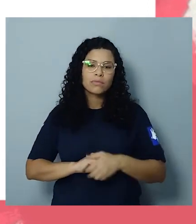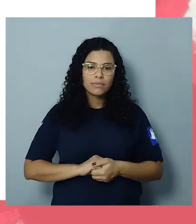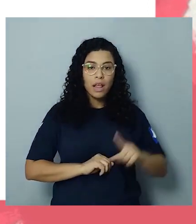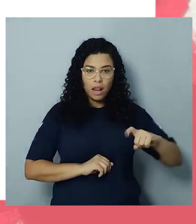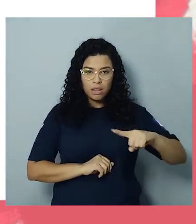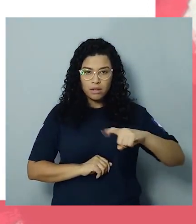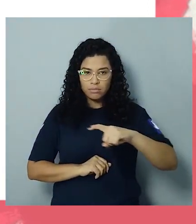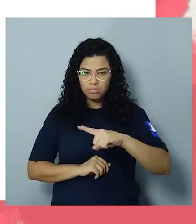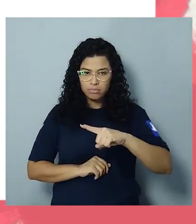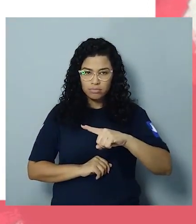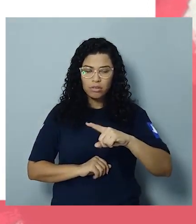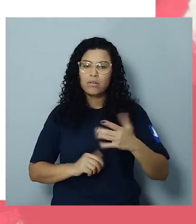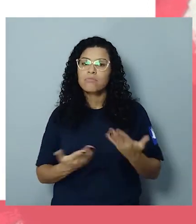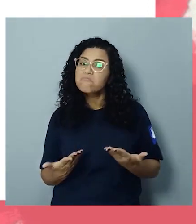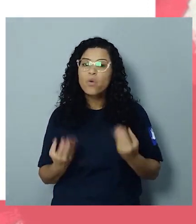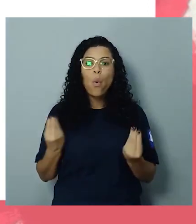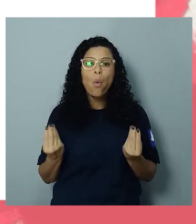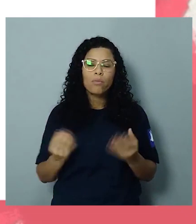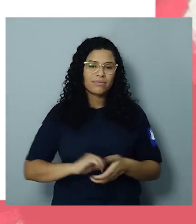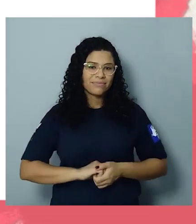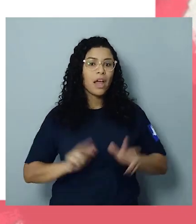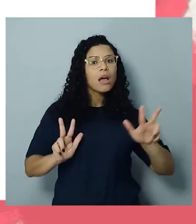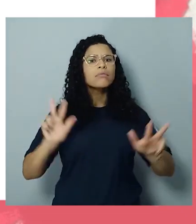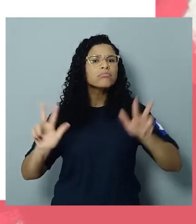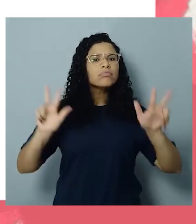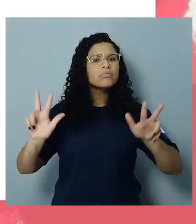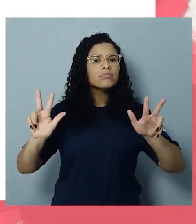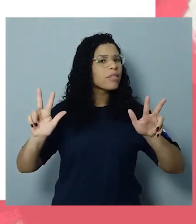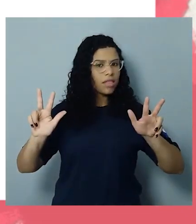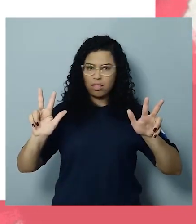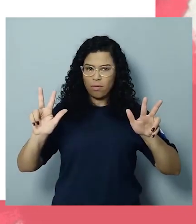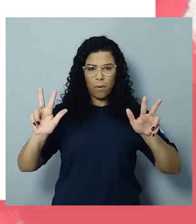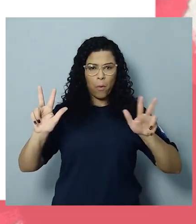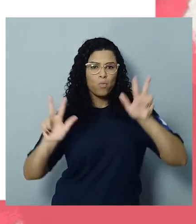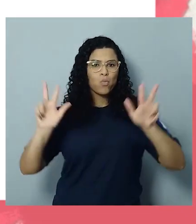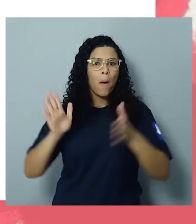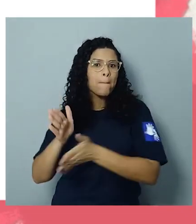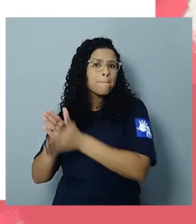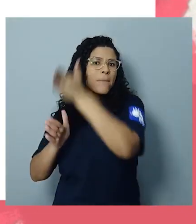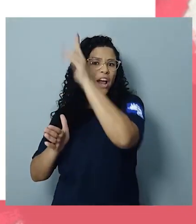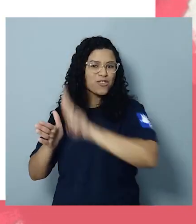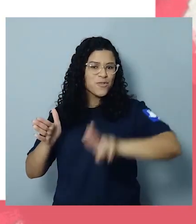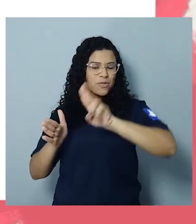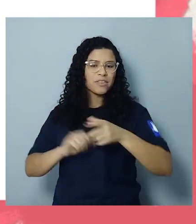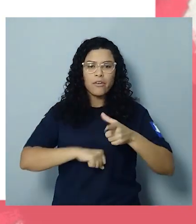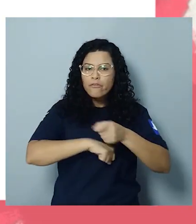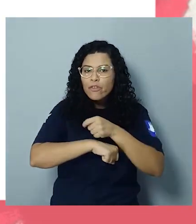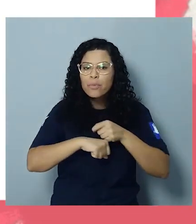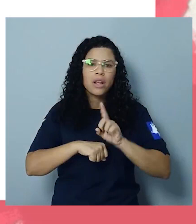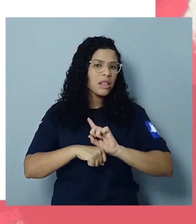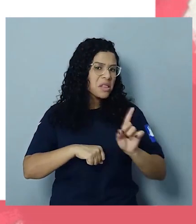lagartixa rasteja não né ela anda com suas Patinhas coladas na parede e a formiga também